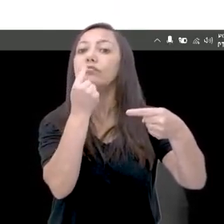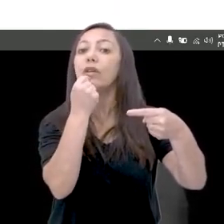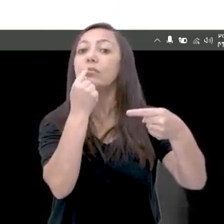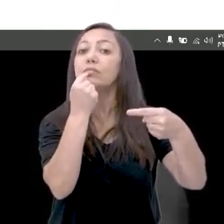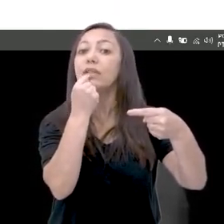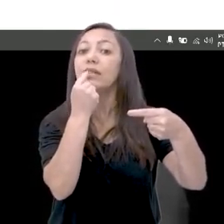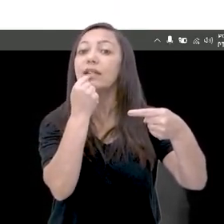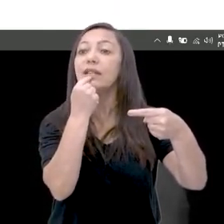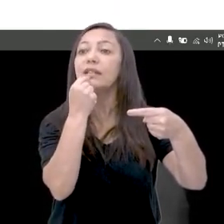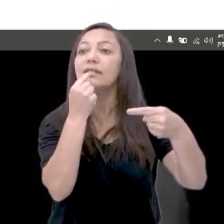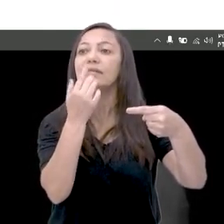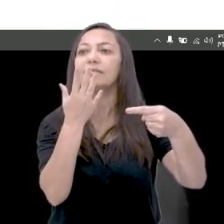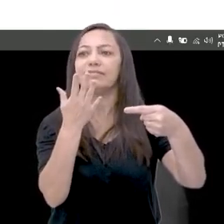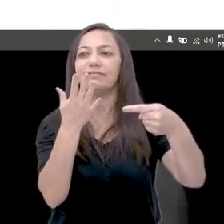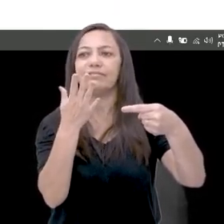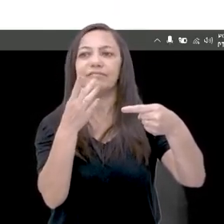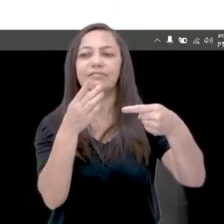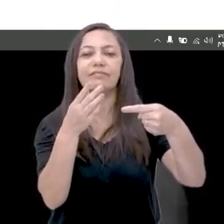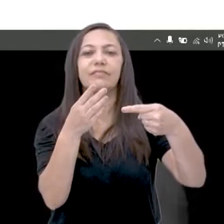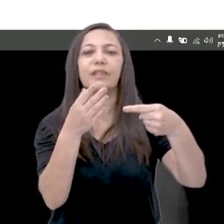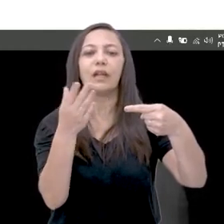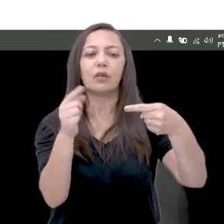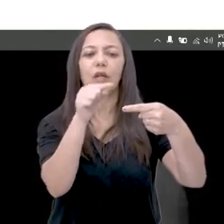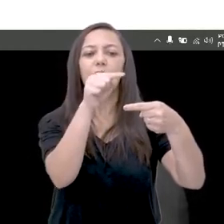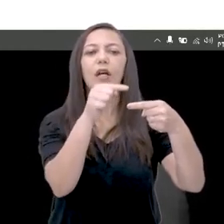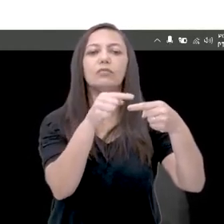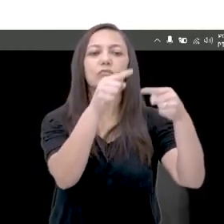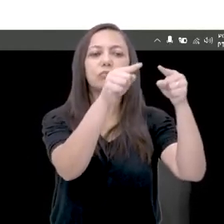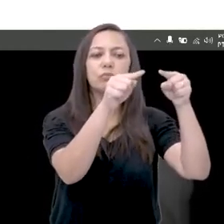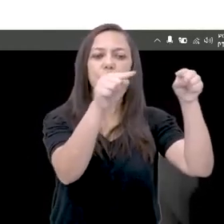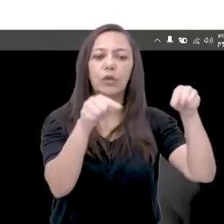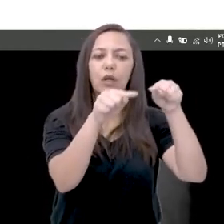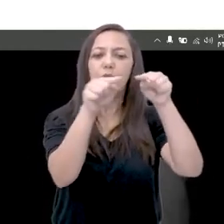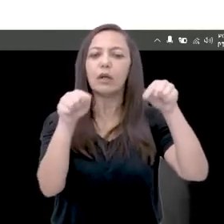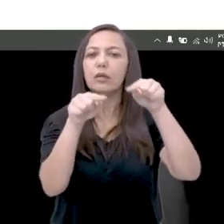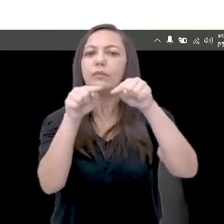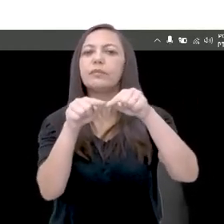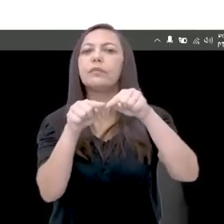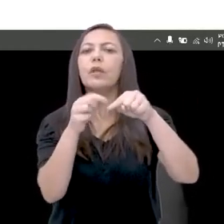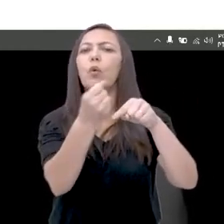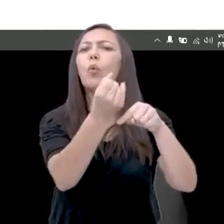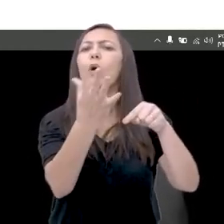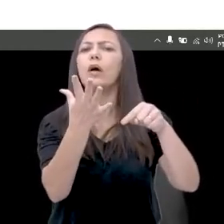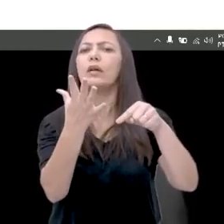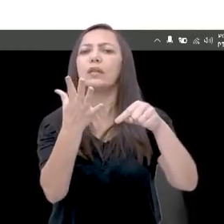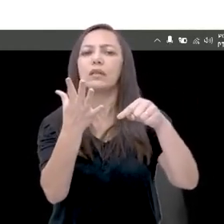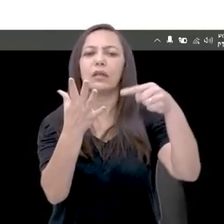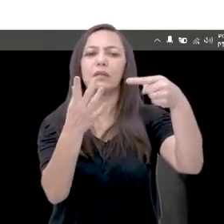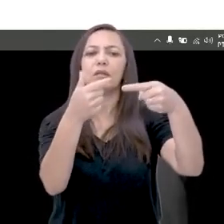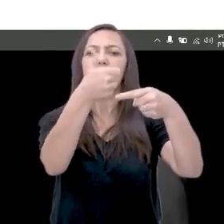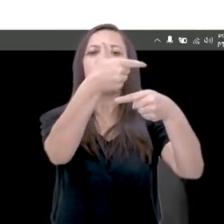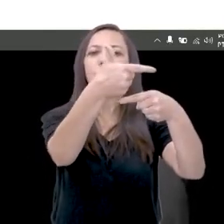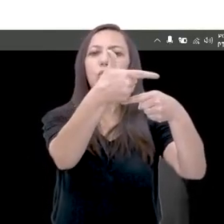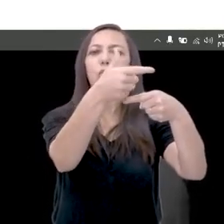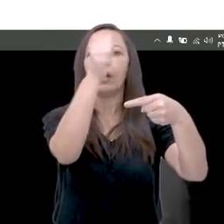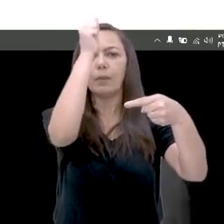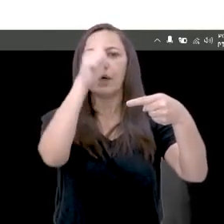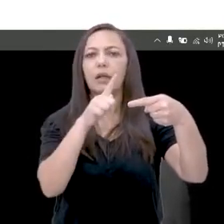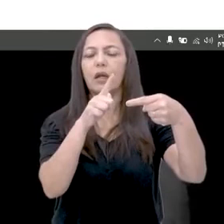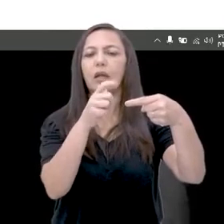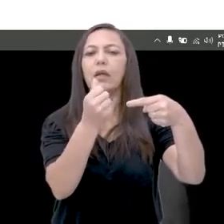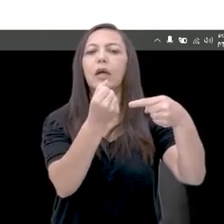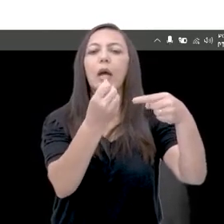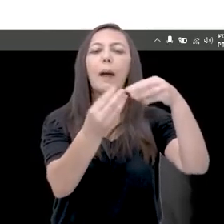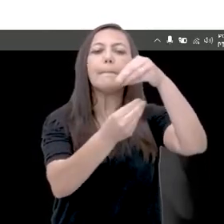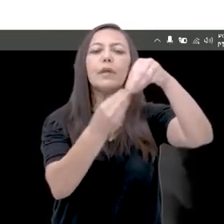tinta obtida na mistura. Agora eu tenho, ó, uma, duas, três partes, que ele pede o total de